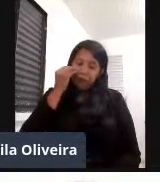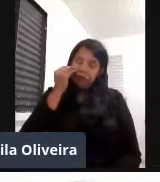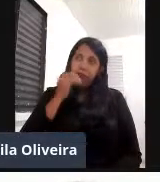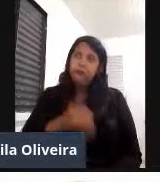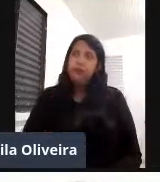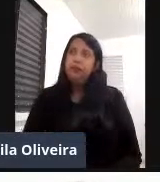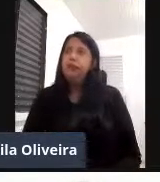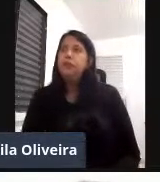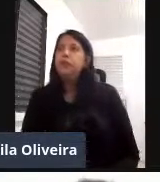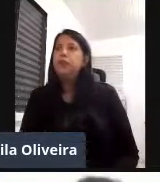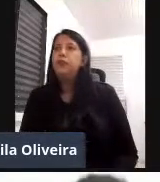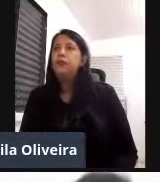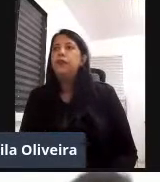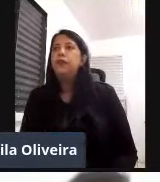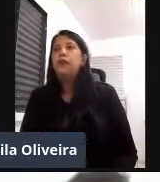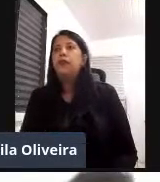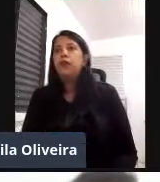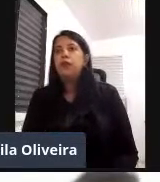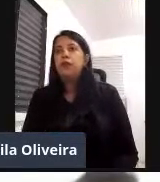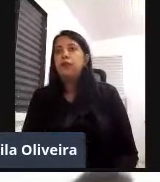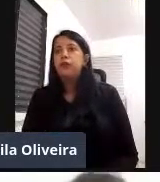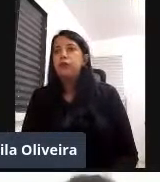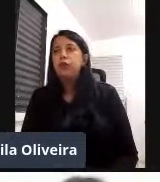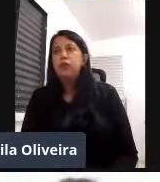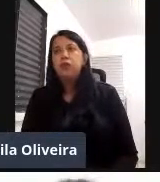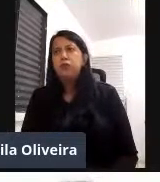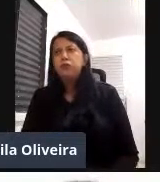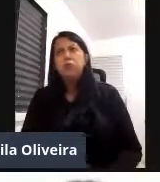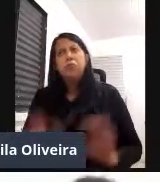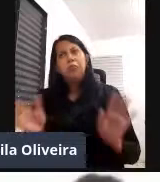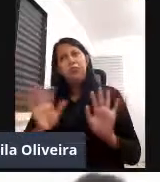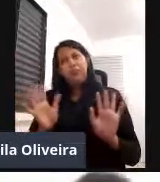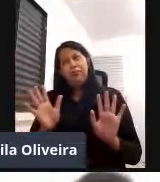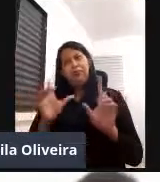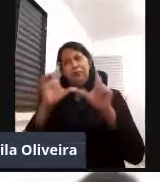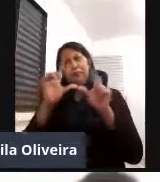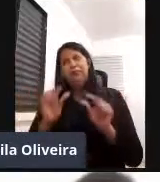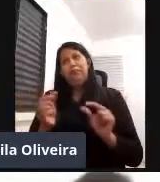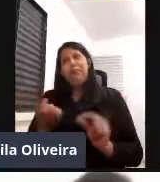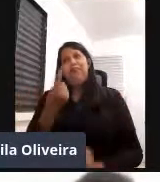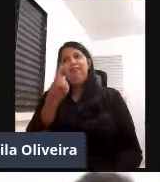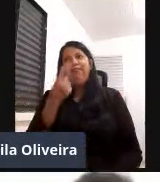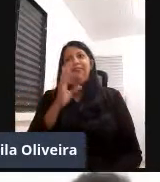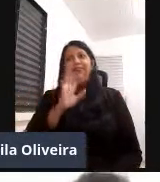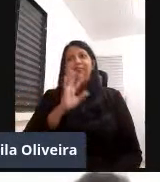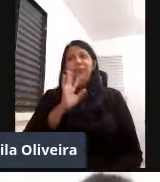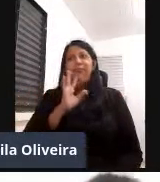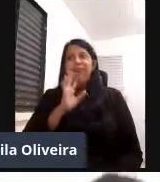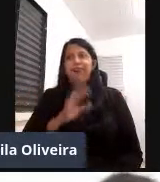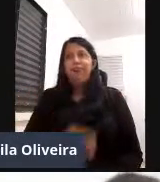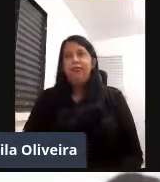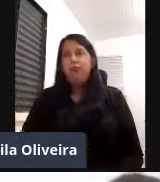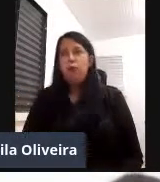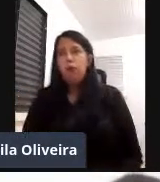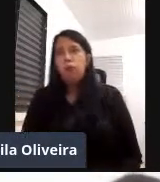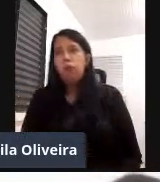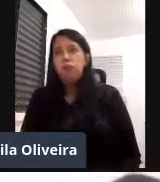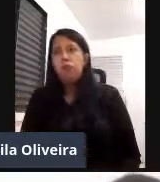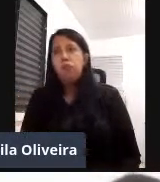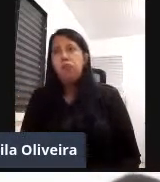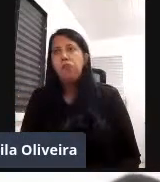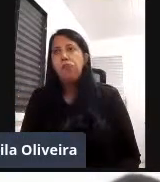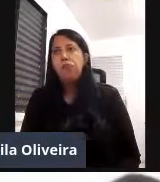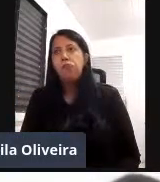Nossa, olha só, não foi maior, não. Deixa eu ver se eu limitei aqui